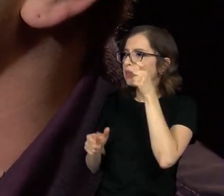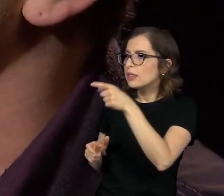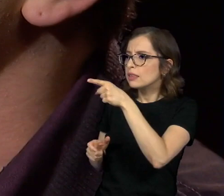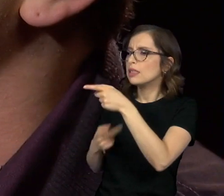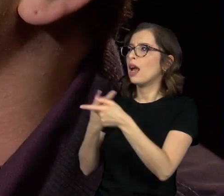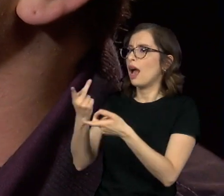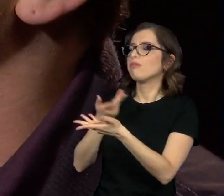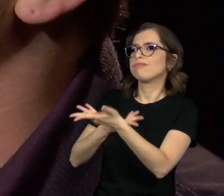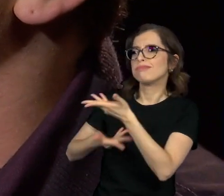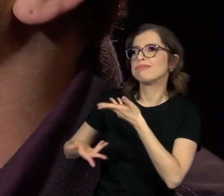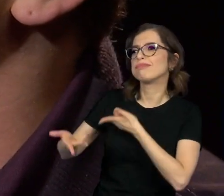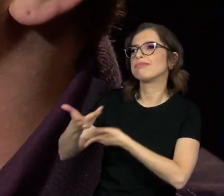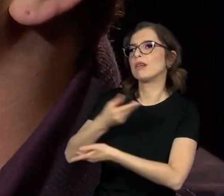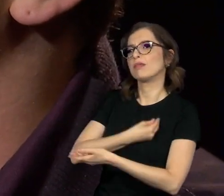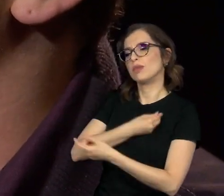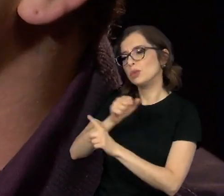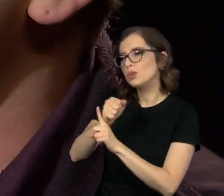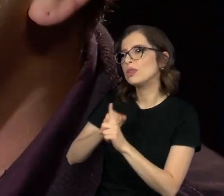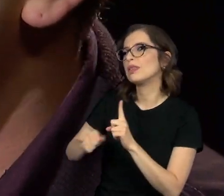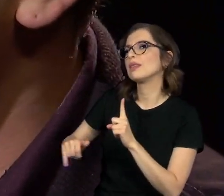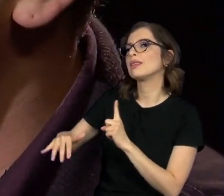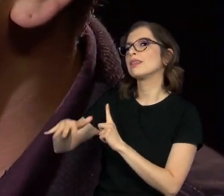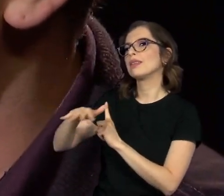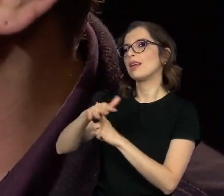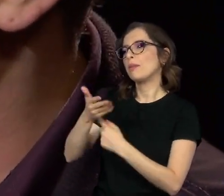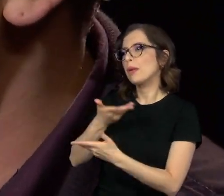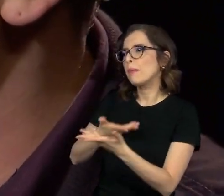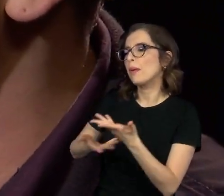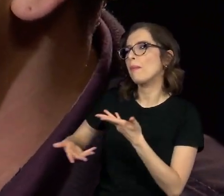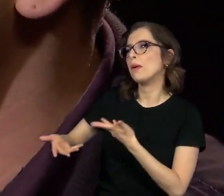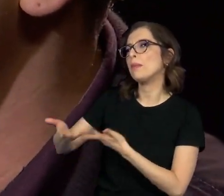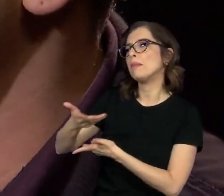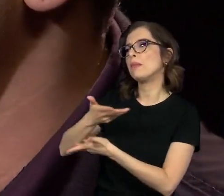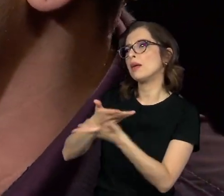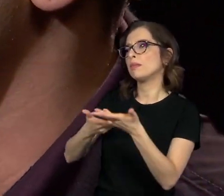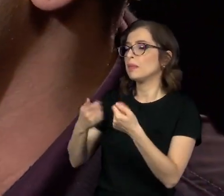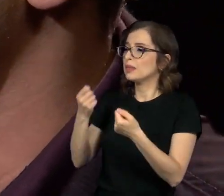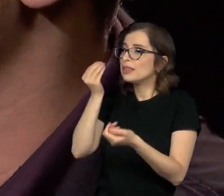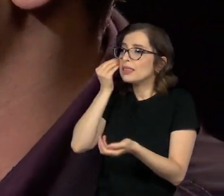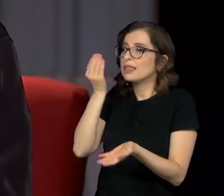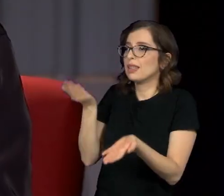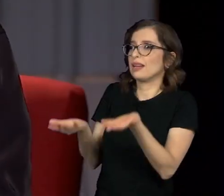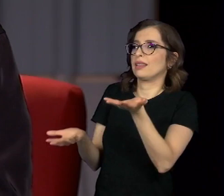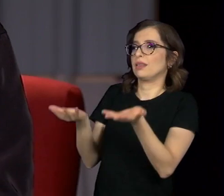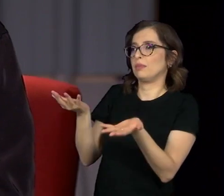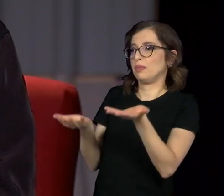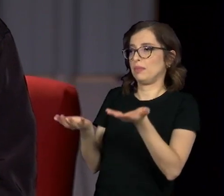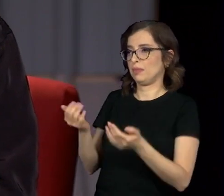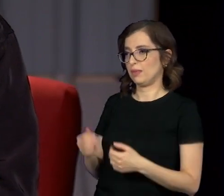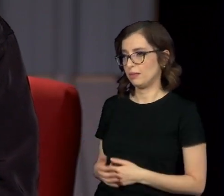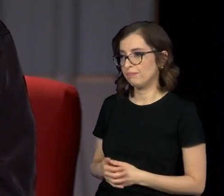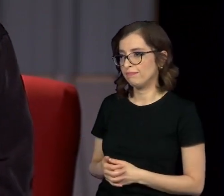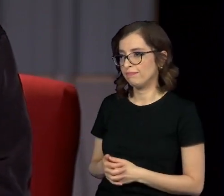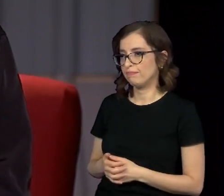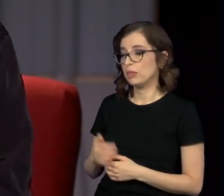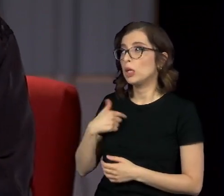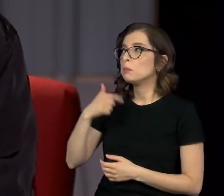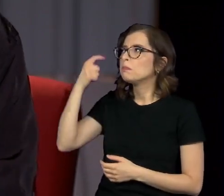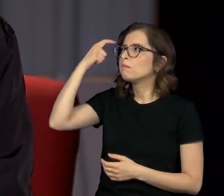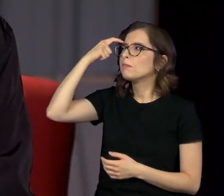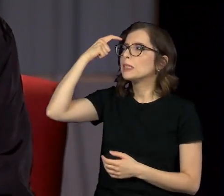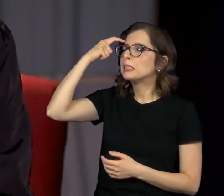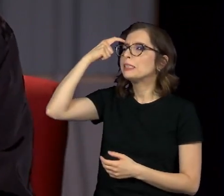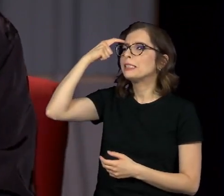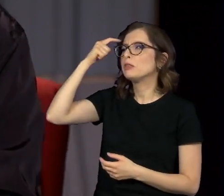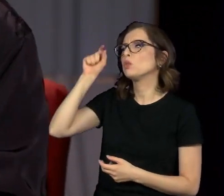sociedade. E eu imagino que essa história ainda será escrita,